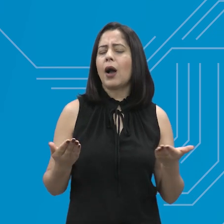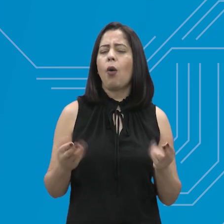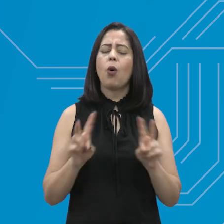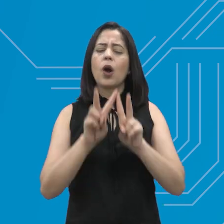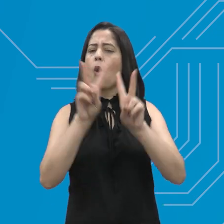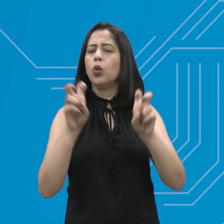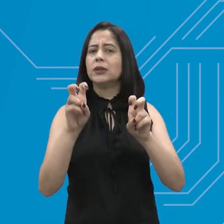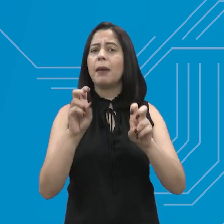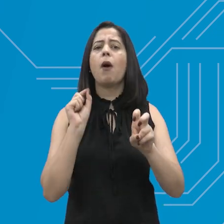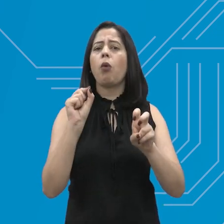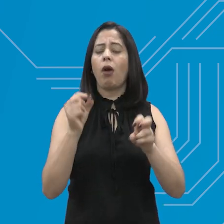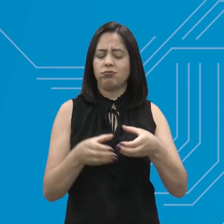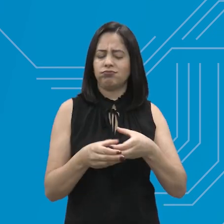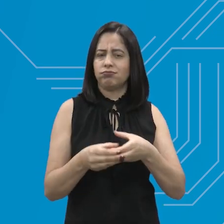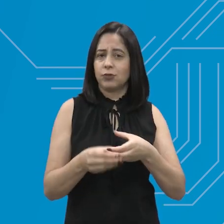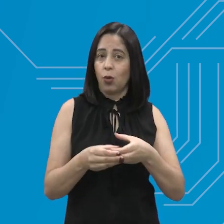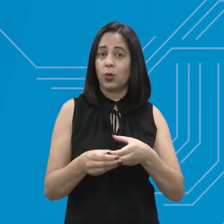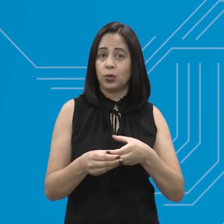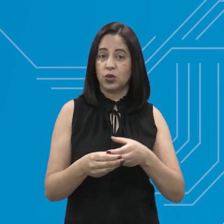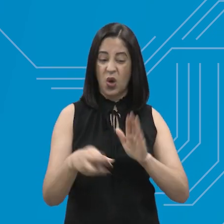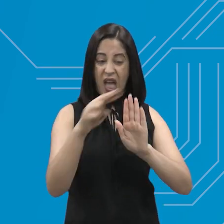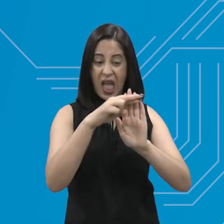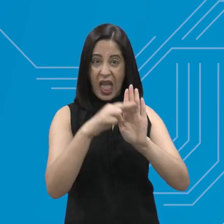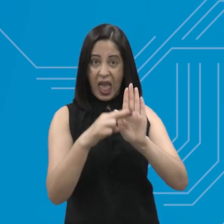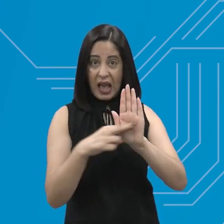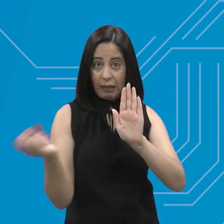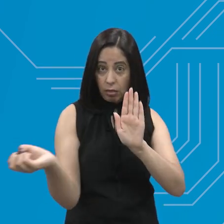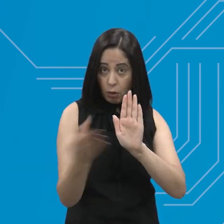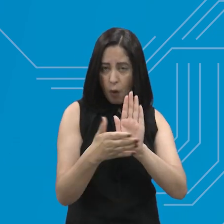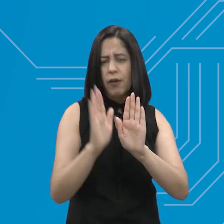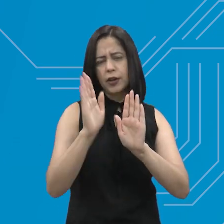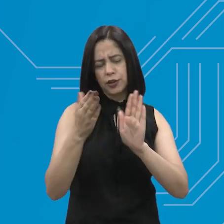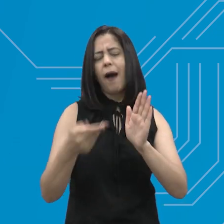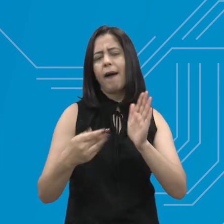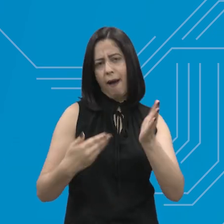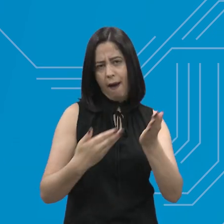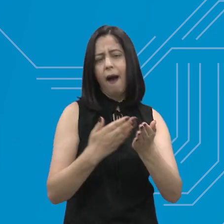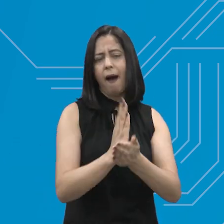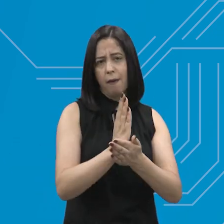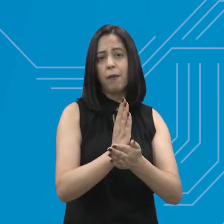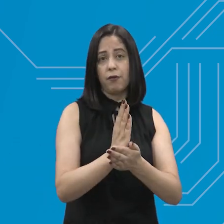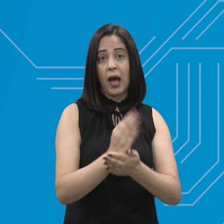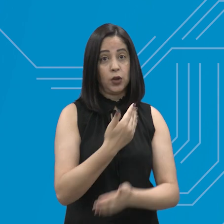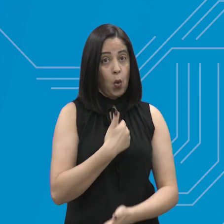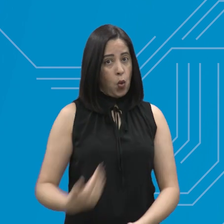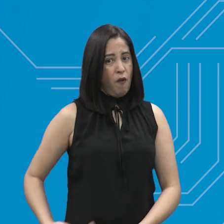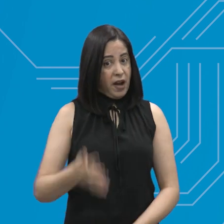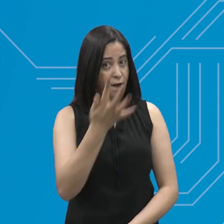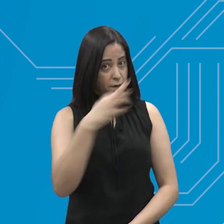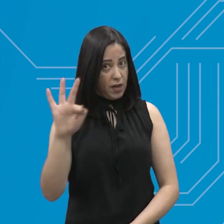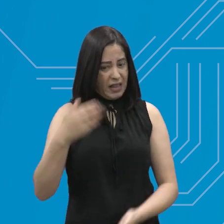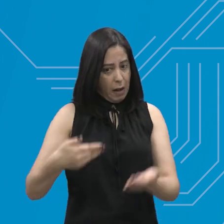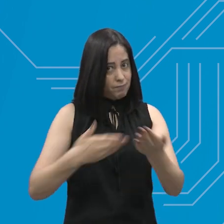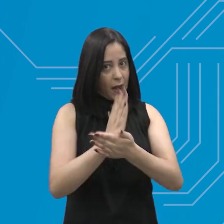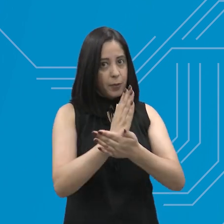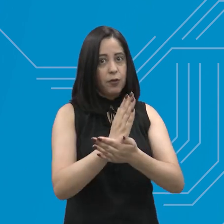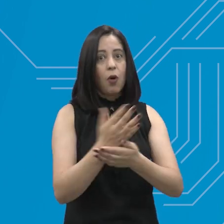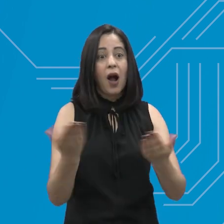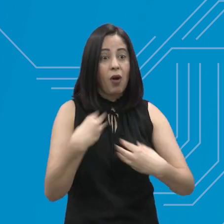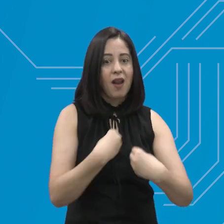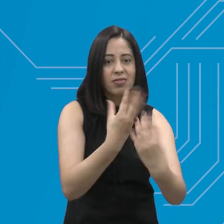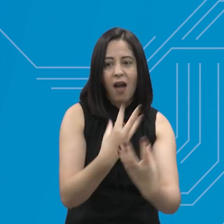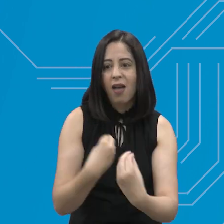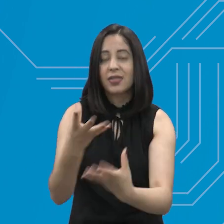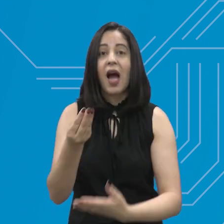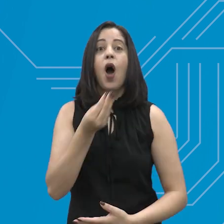gente fala agora sobre concurso público. Novas regras foram aprovadas pelo governo federal e devem